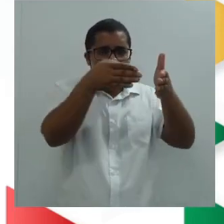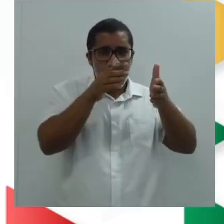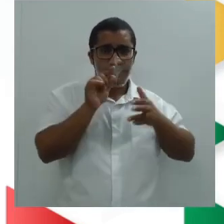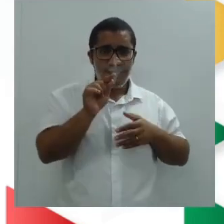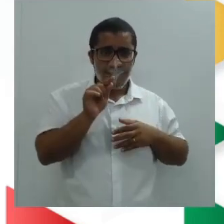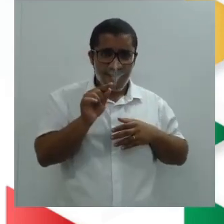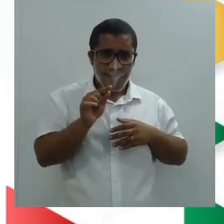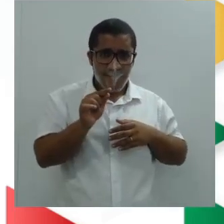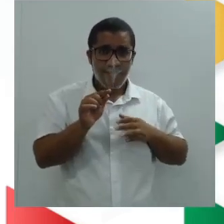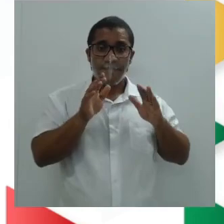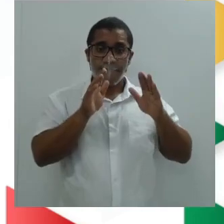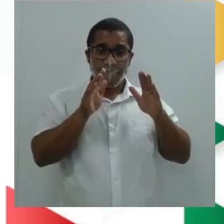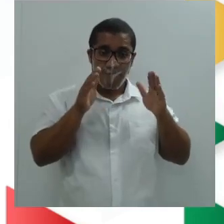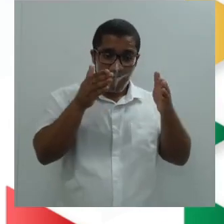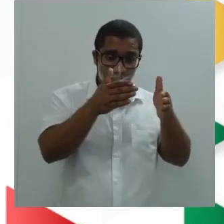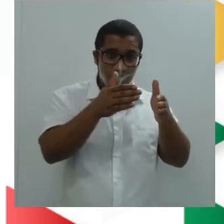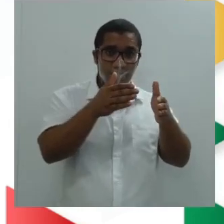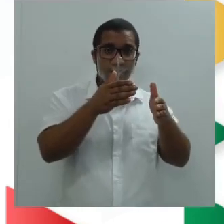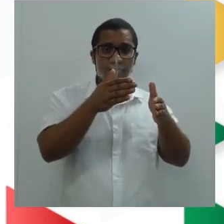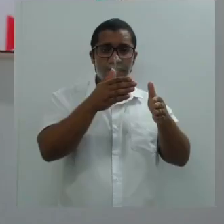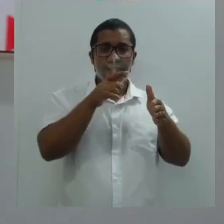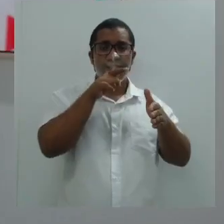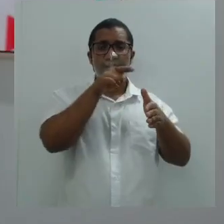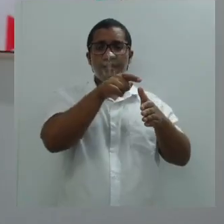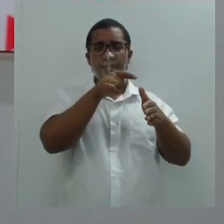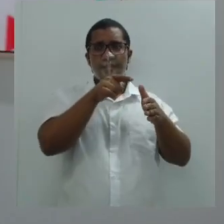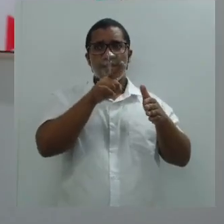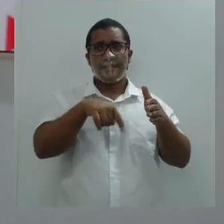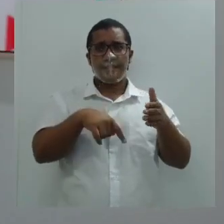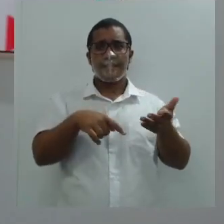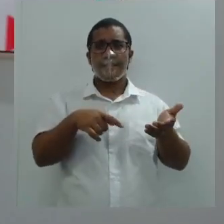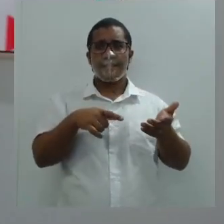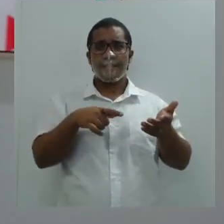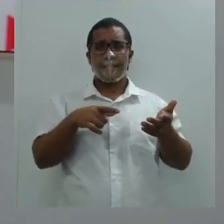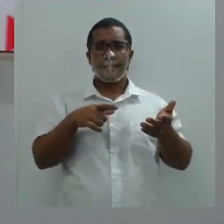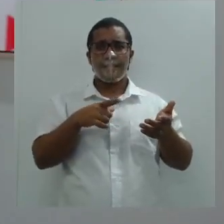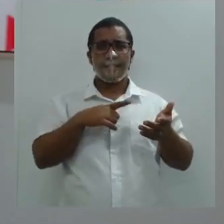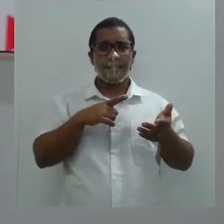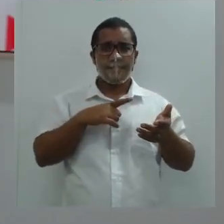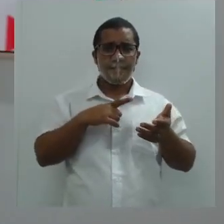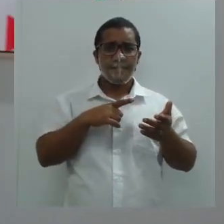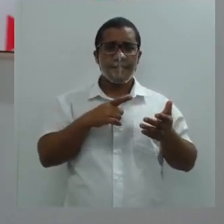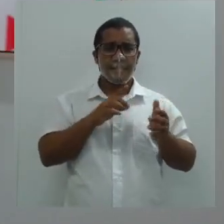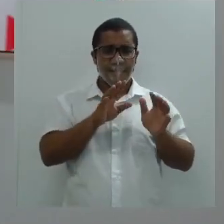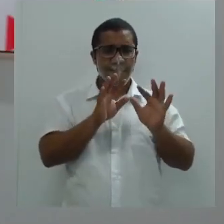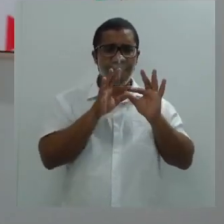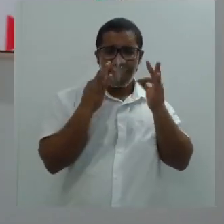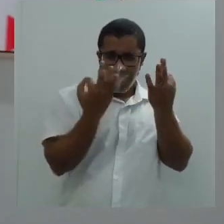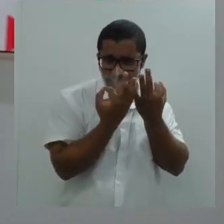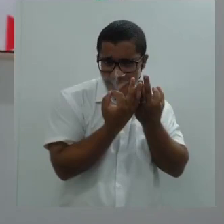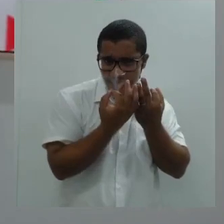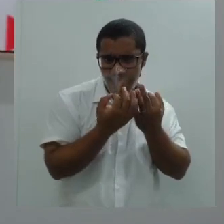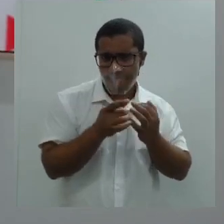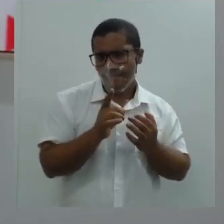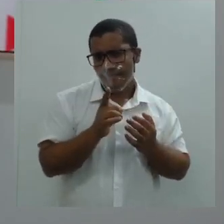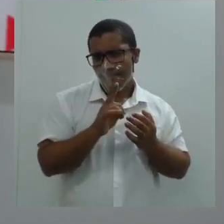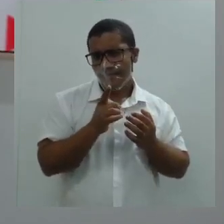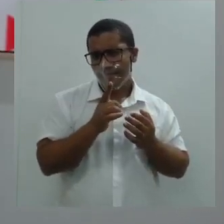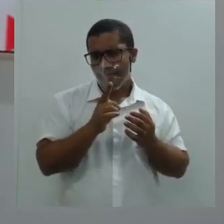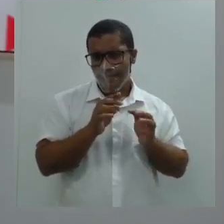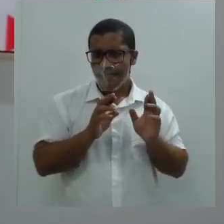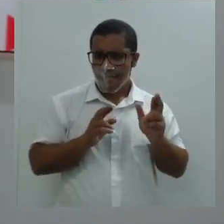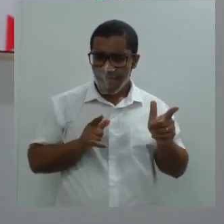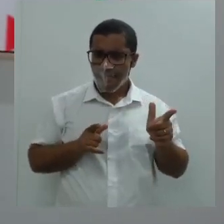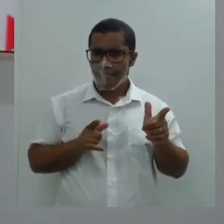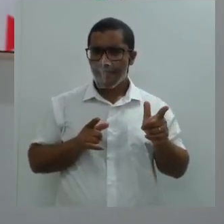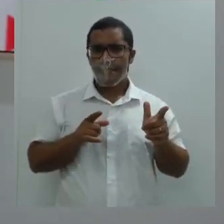são, podemos dizer assim, efetiva ao ponto de se comparar de família, né? É aquele dia a dia onde